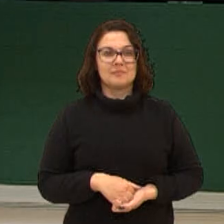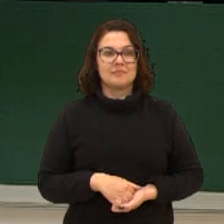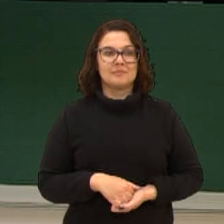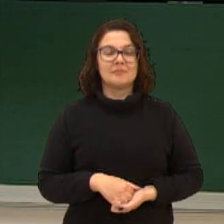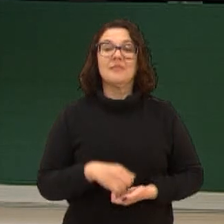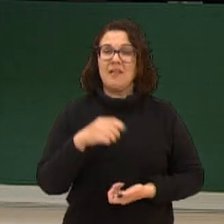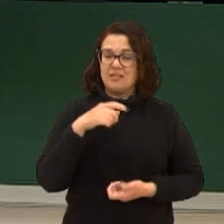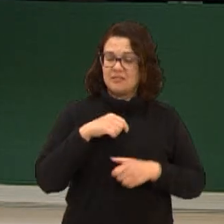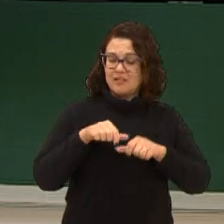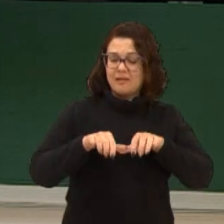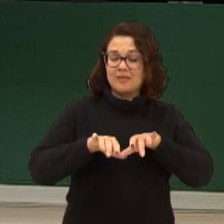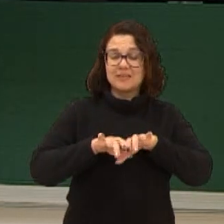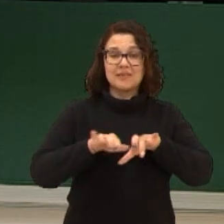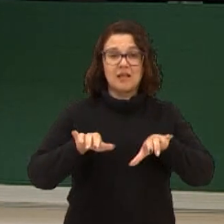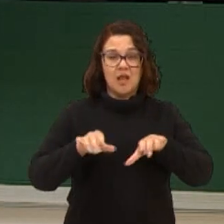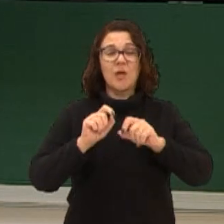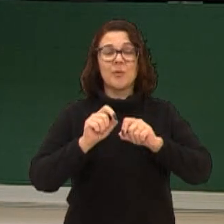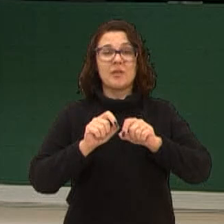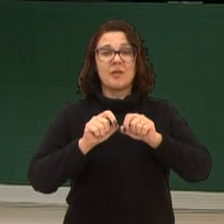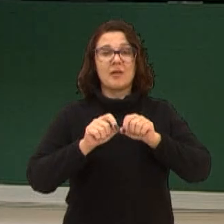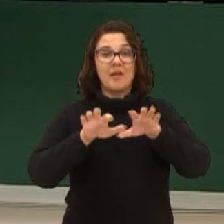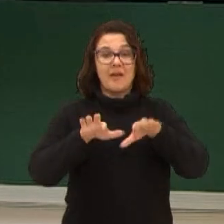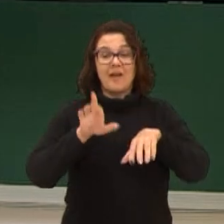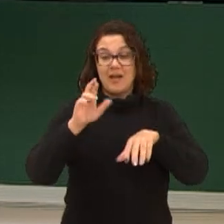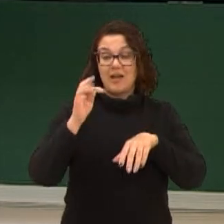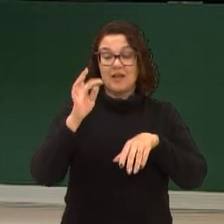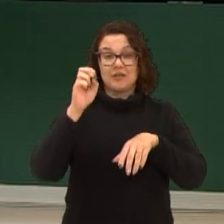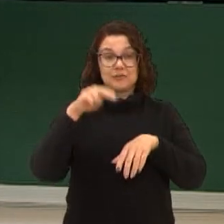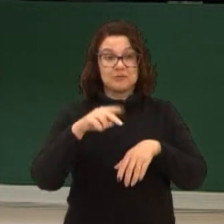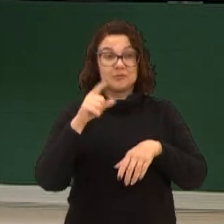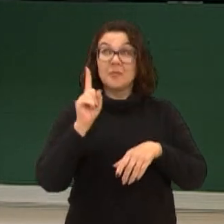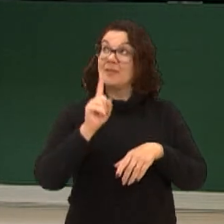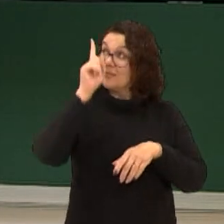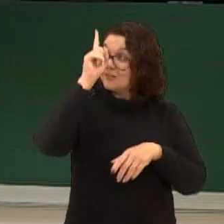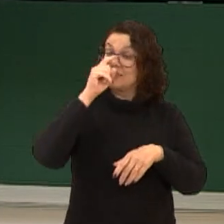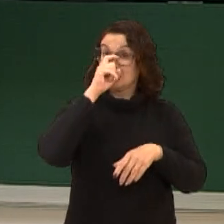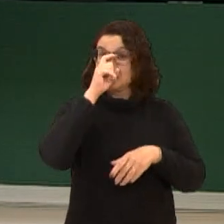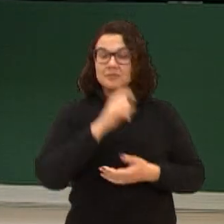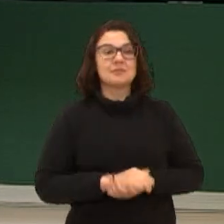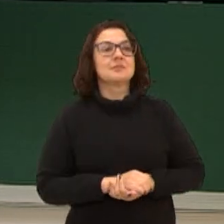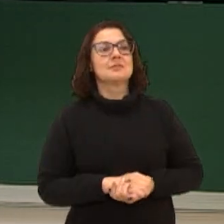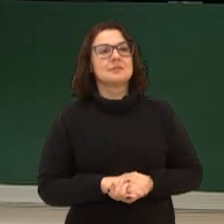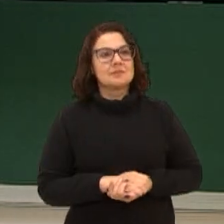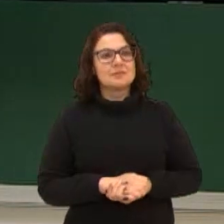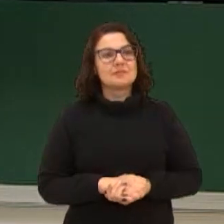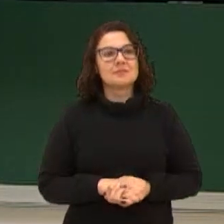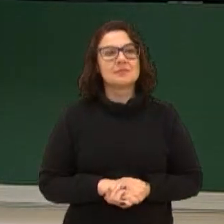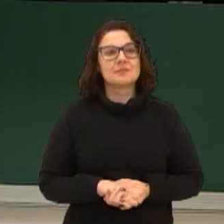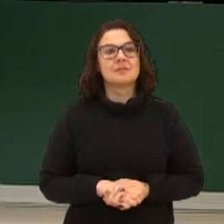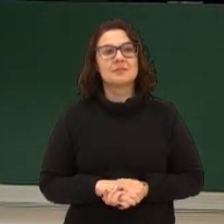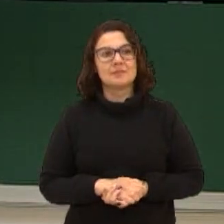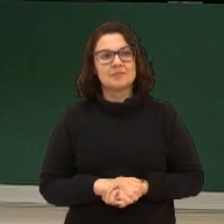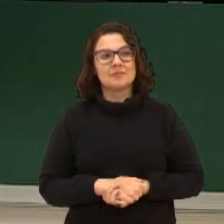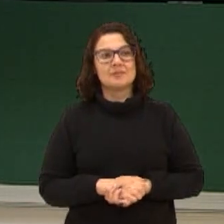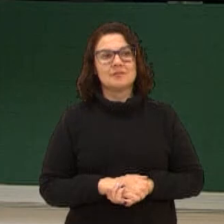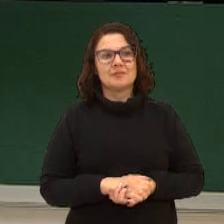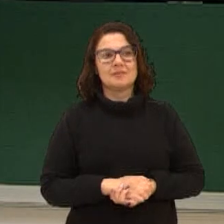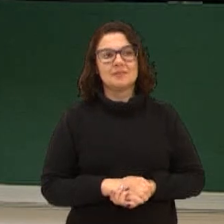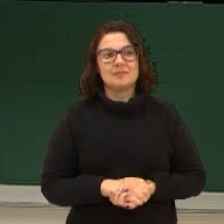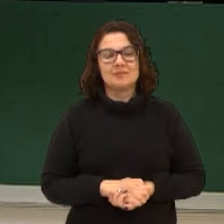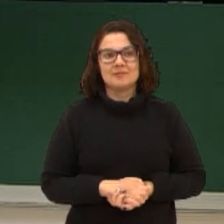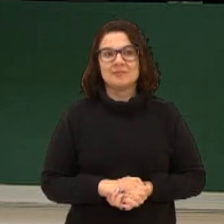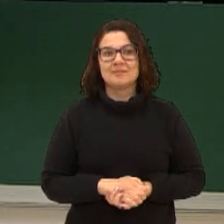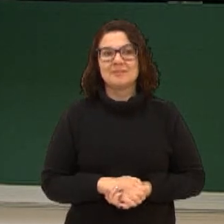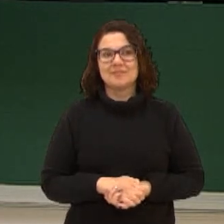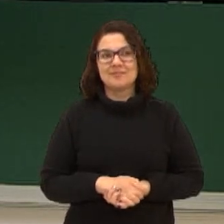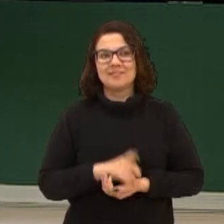tem teclado, né? O piano. Ratón também está no sótão. O piano e el ratón. Um piano viejo em el